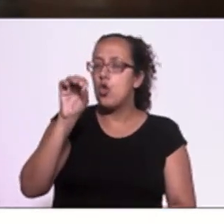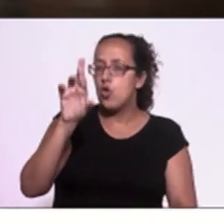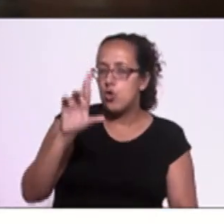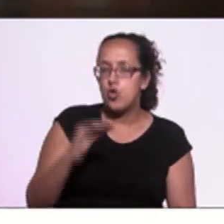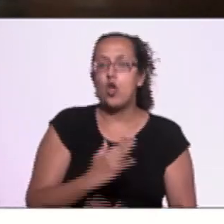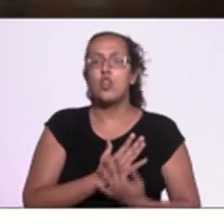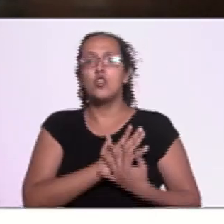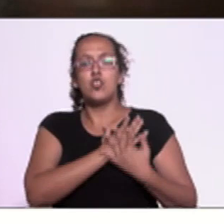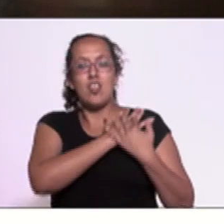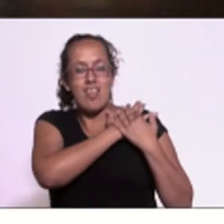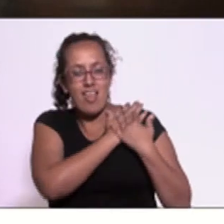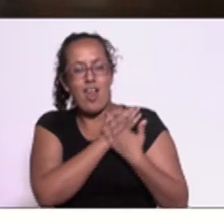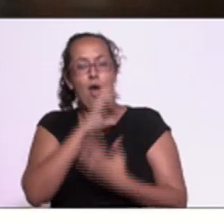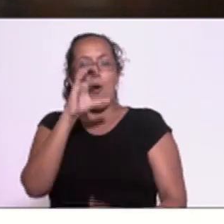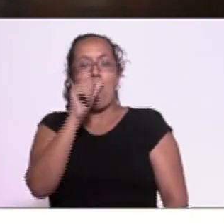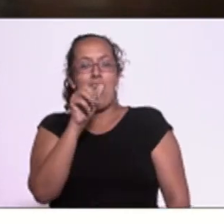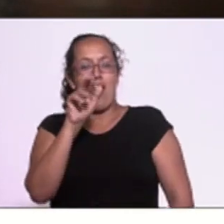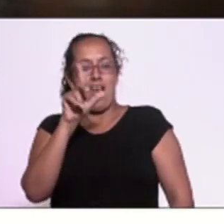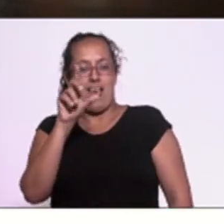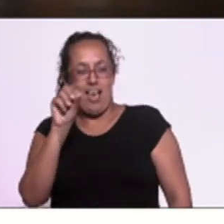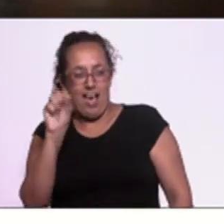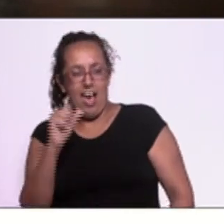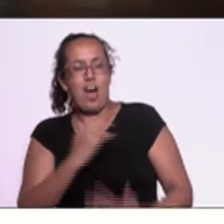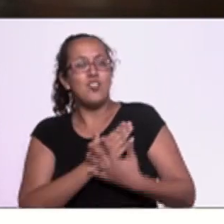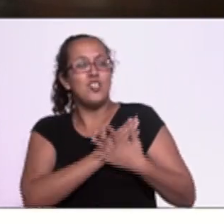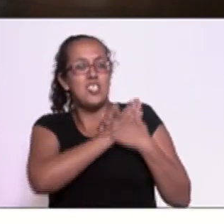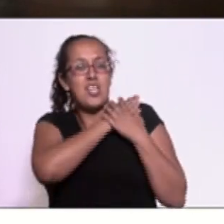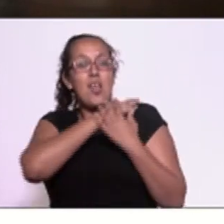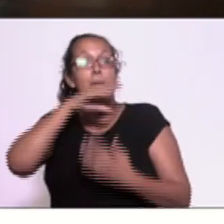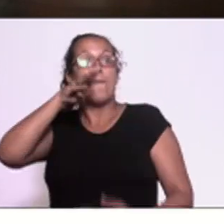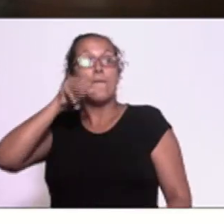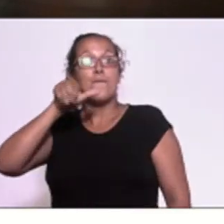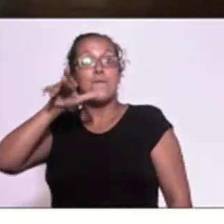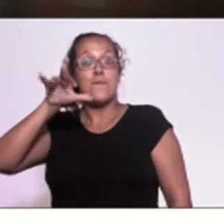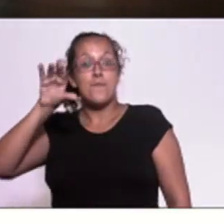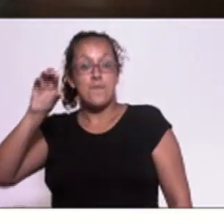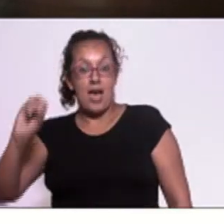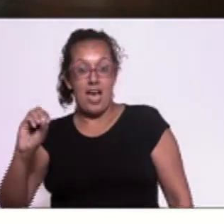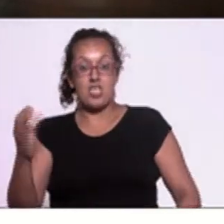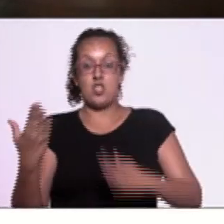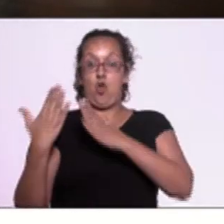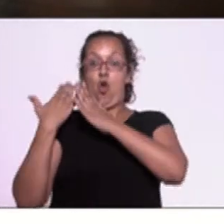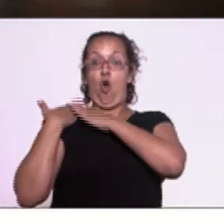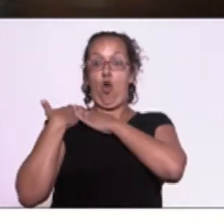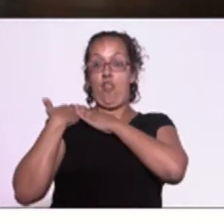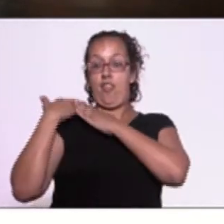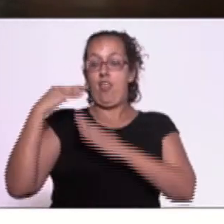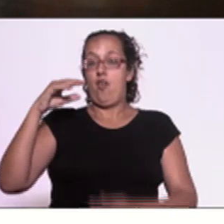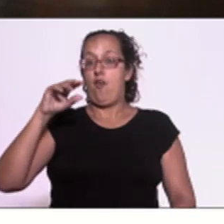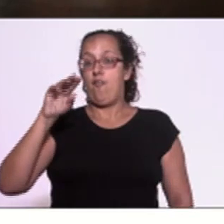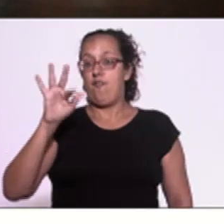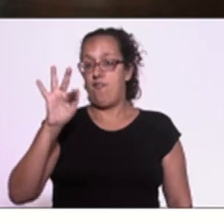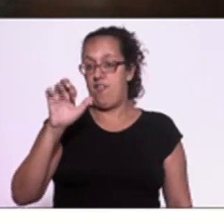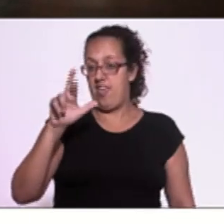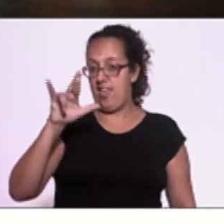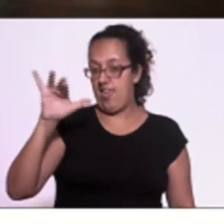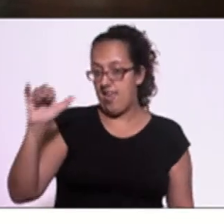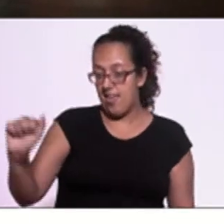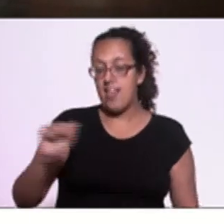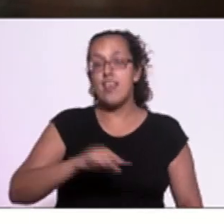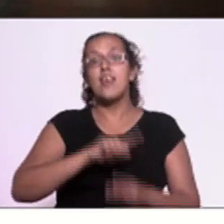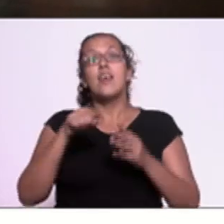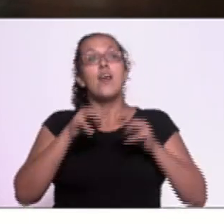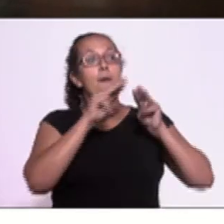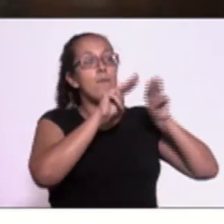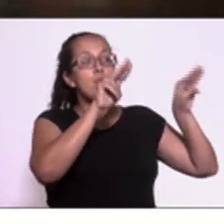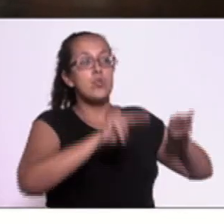Carlos Alberto Mansur, general Márcio Tadeu Bergo, coronel Ferreira, do Museu da República, Maria Helena